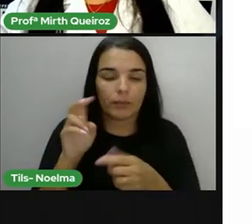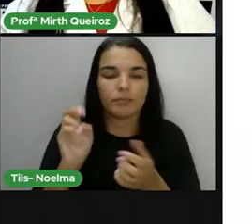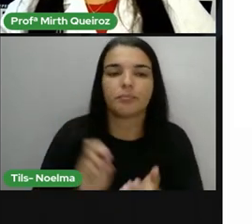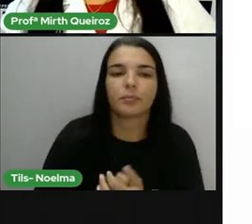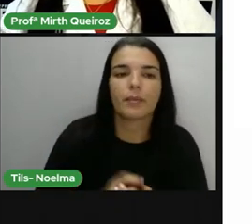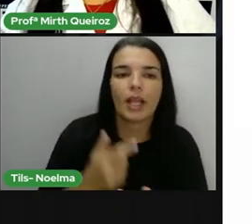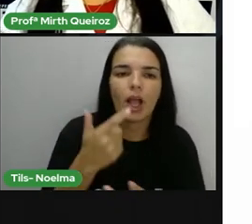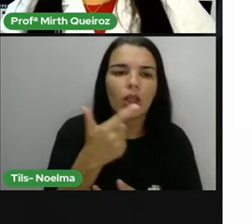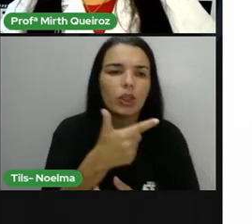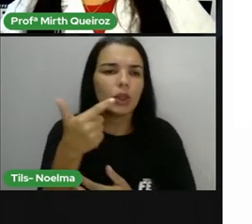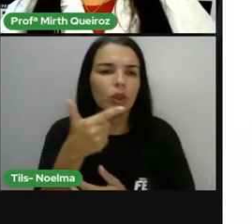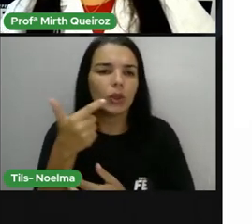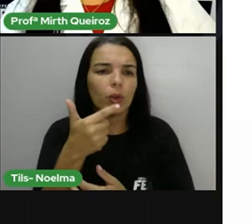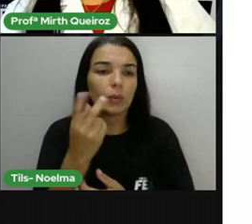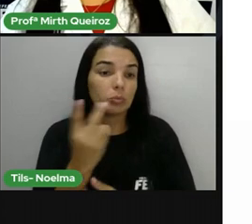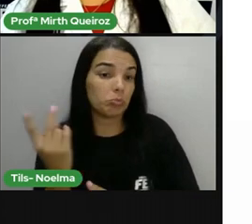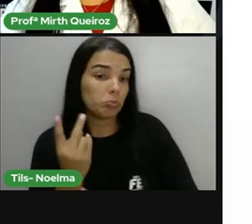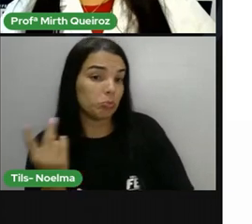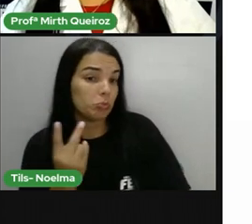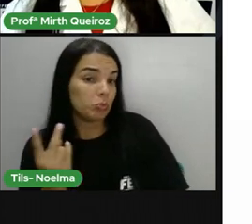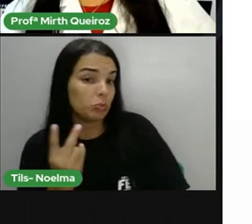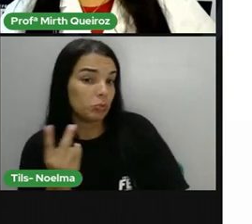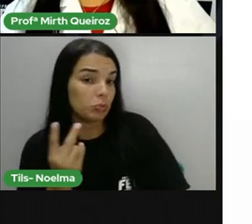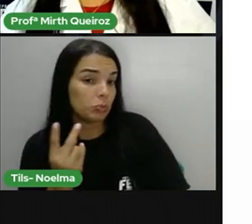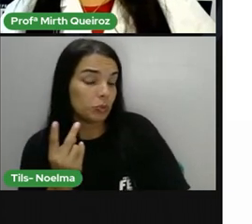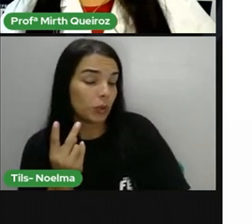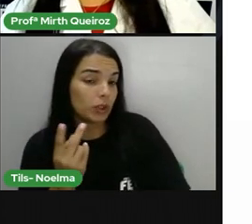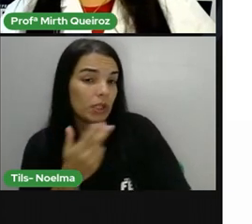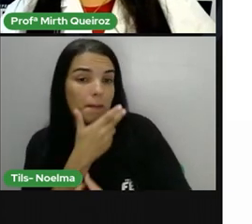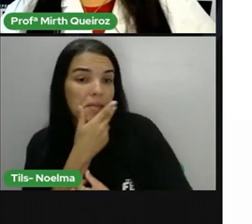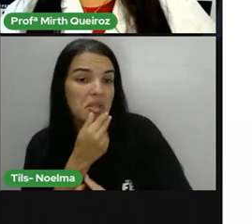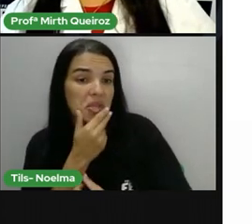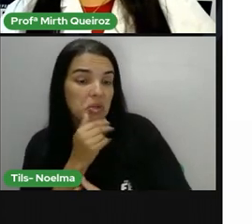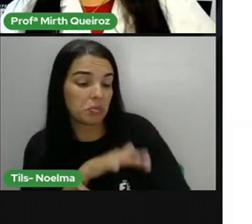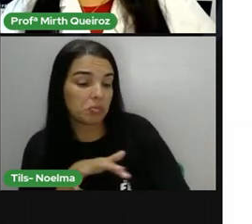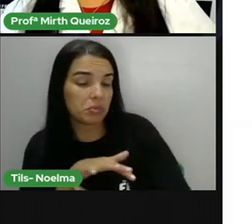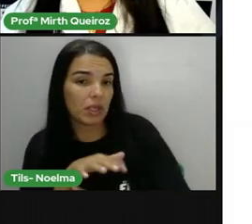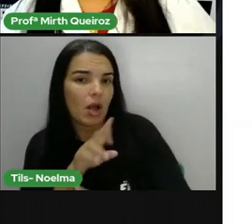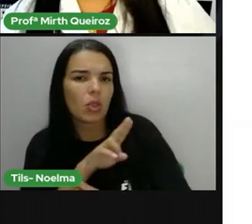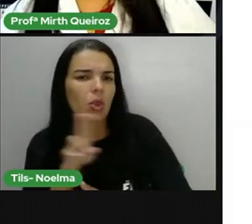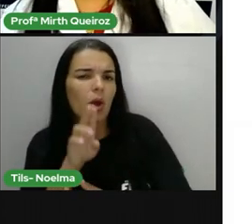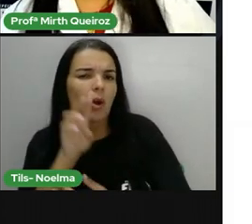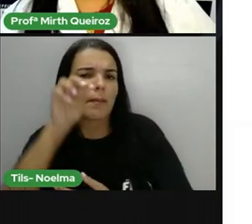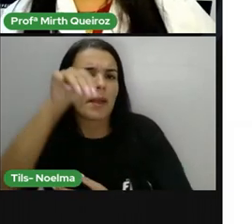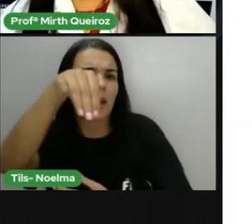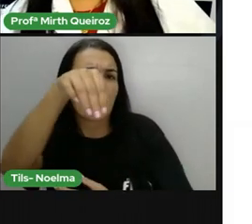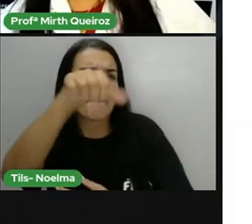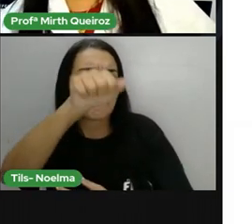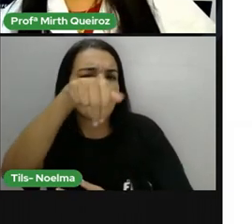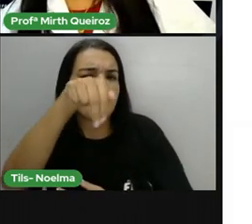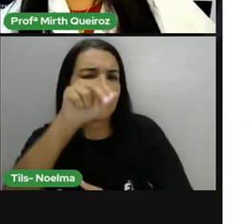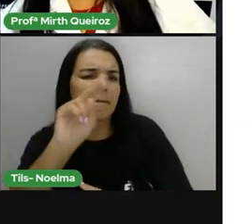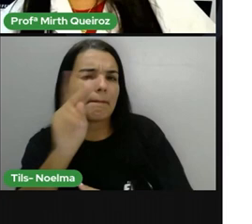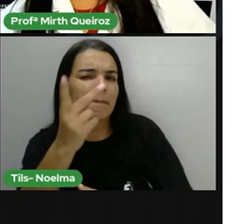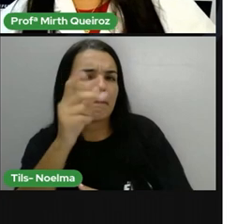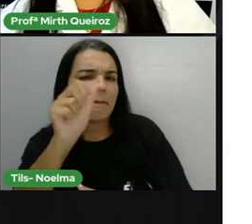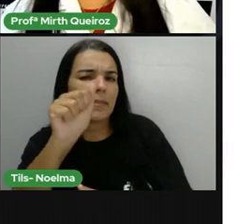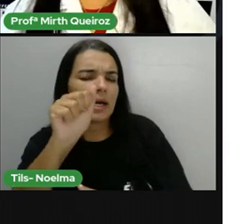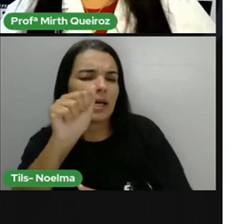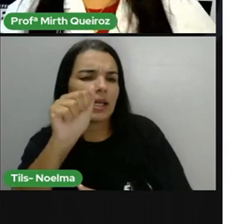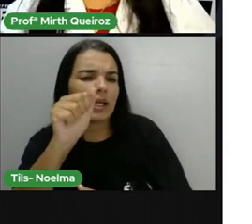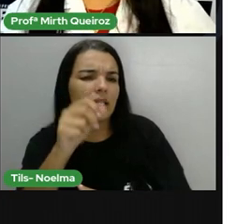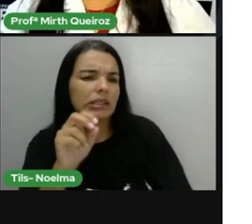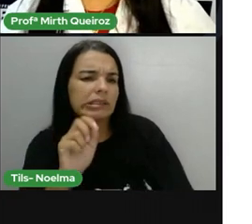dois meninos passaram toda a manhã, tá faltando acento. Manhã. É manhã ou manhã?